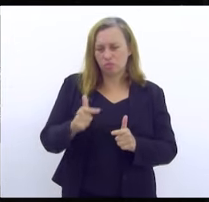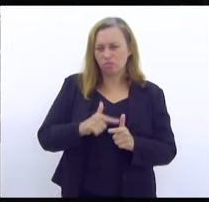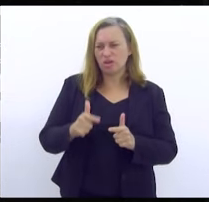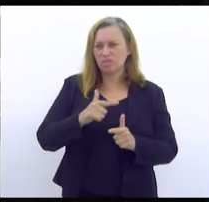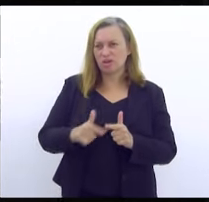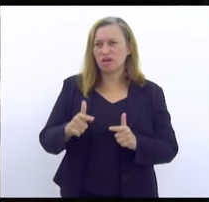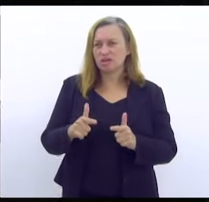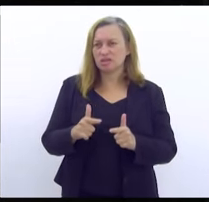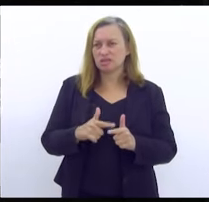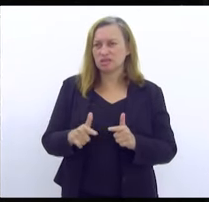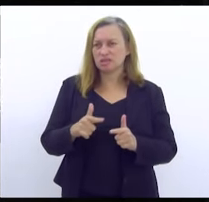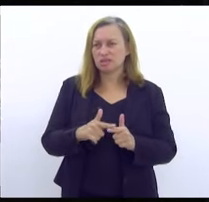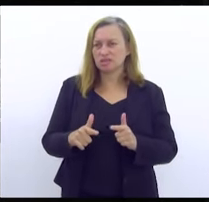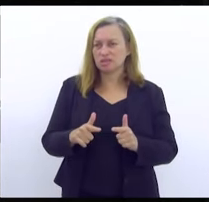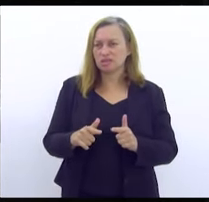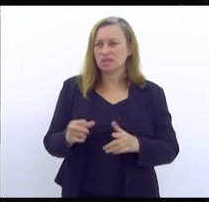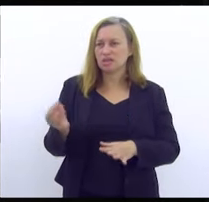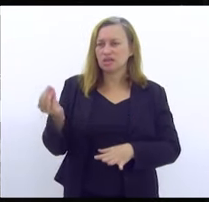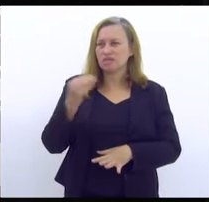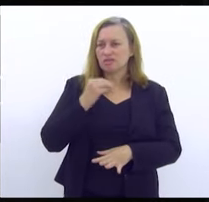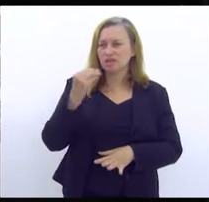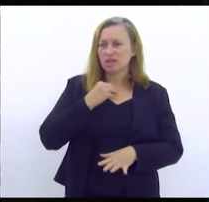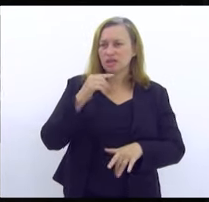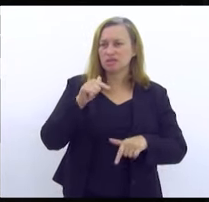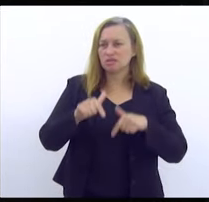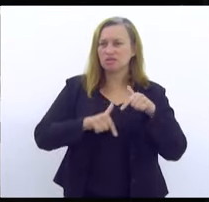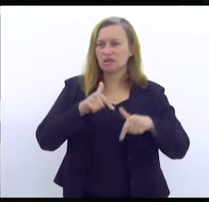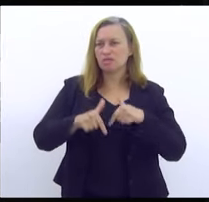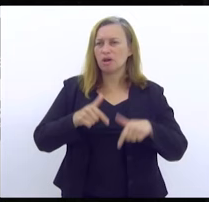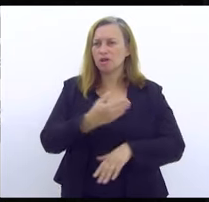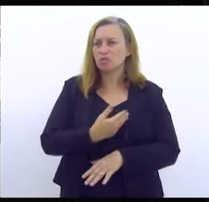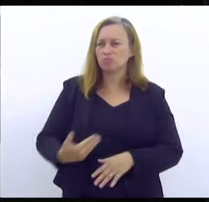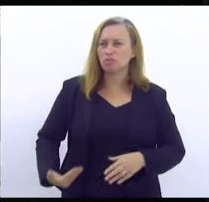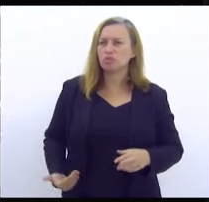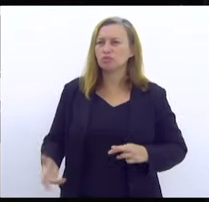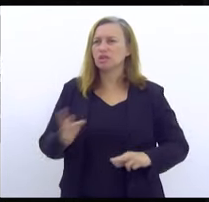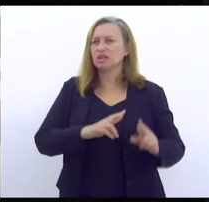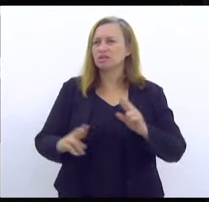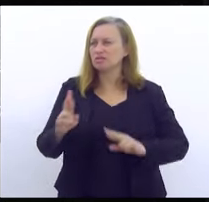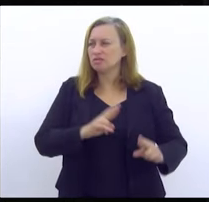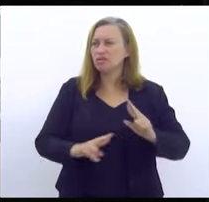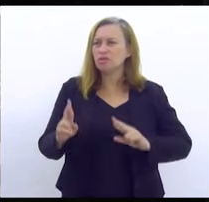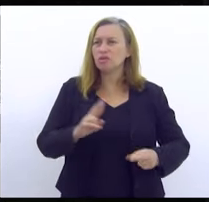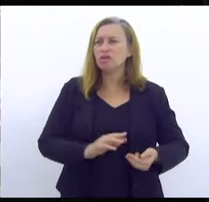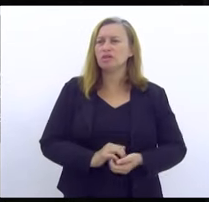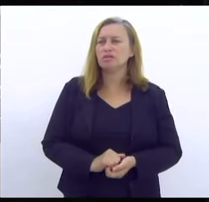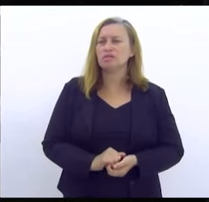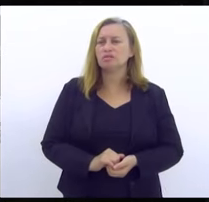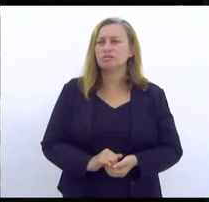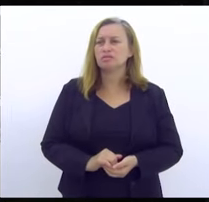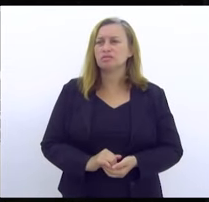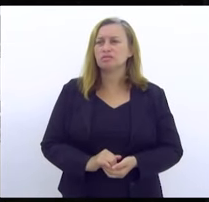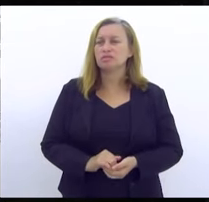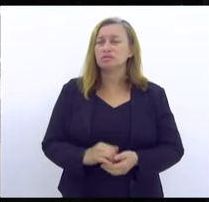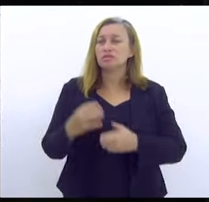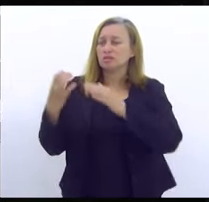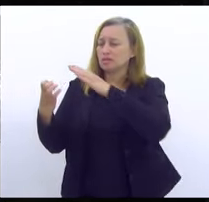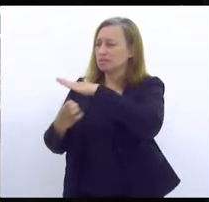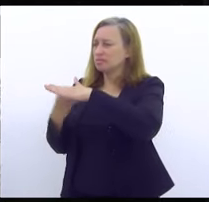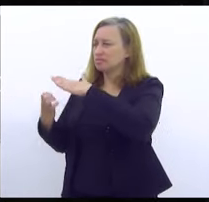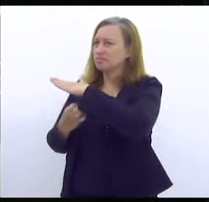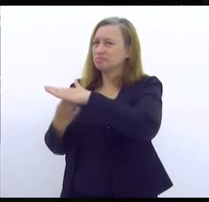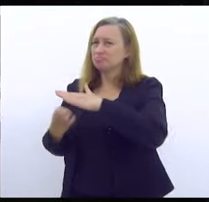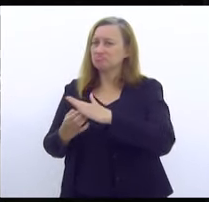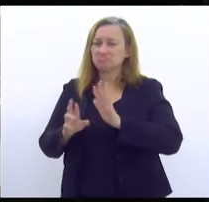é a falência do serviço público relacionado à privatização. A empresa